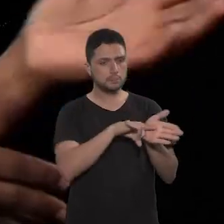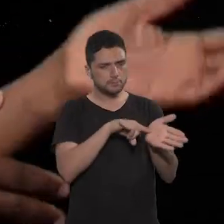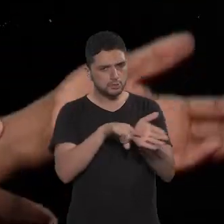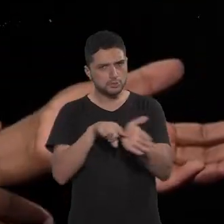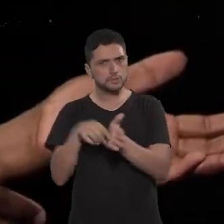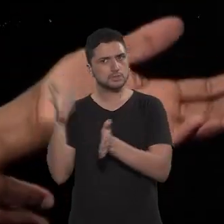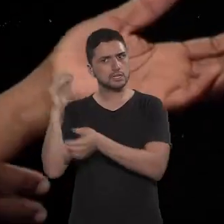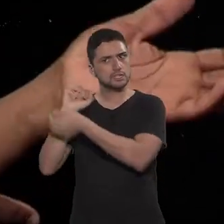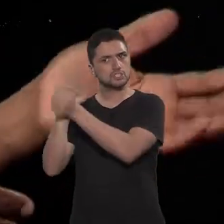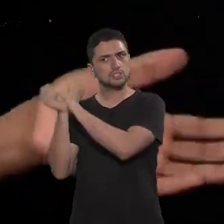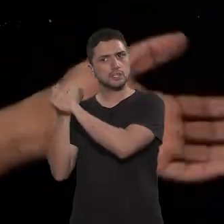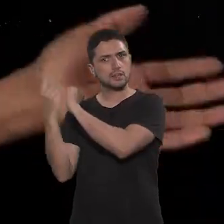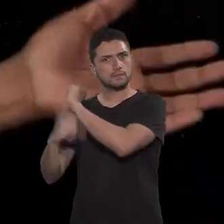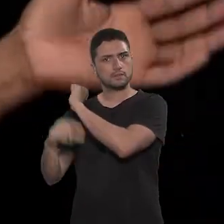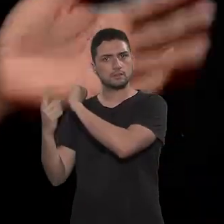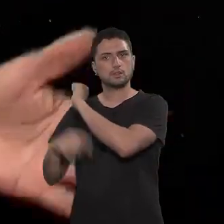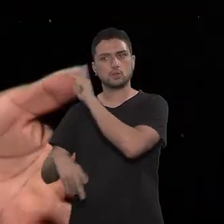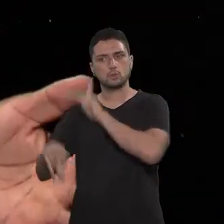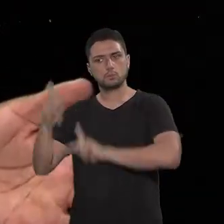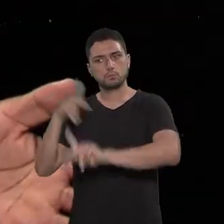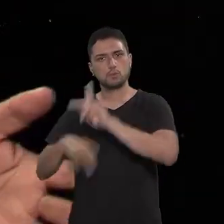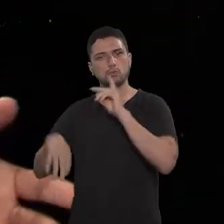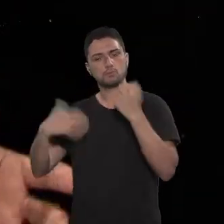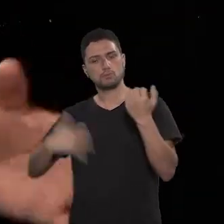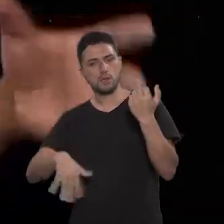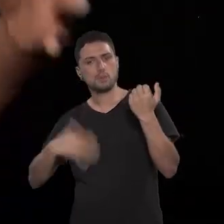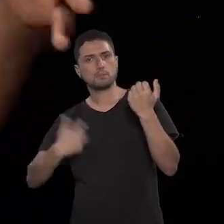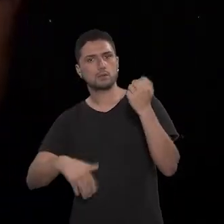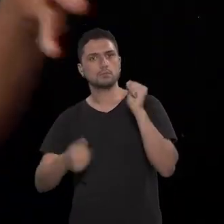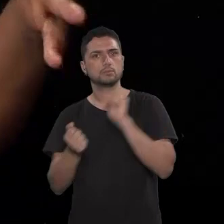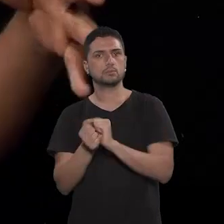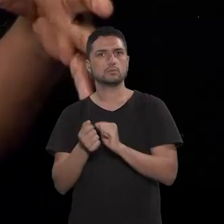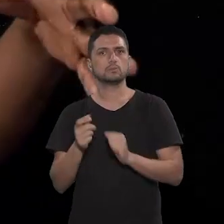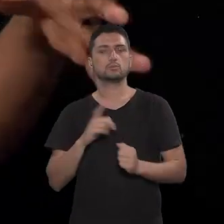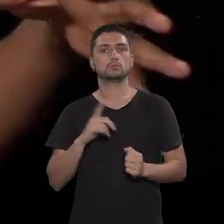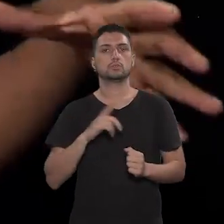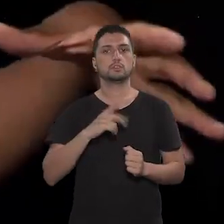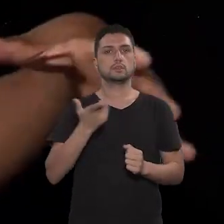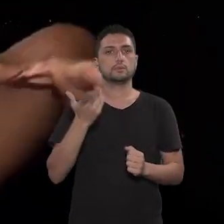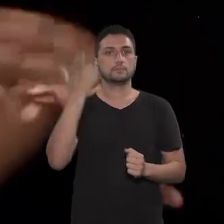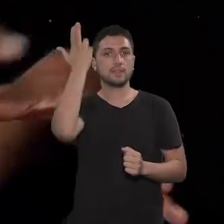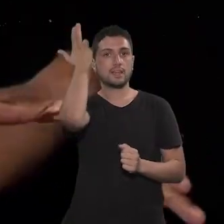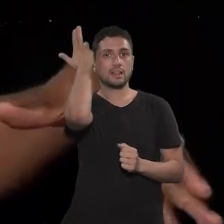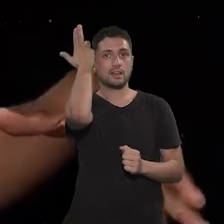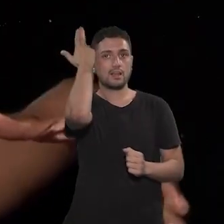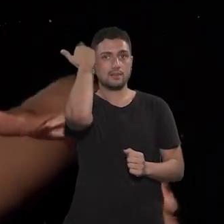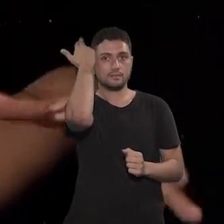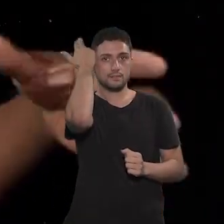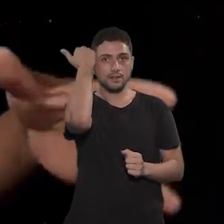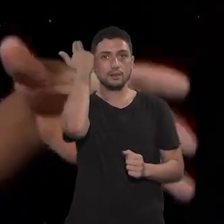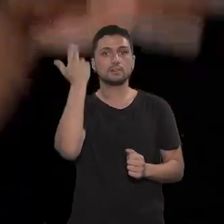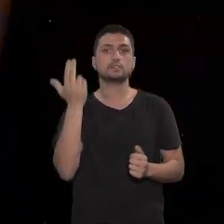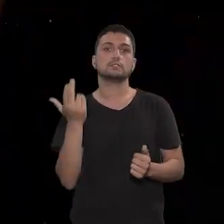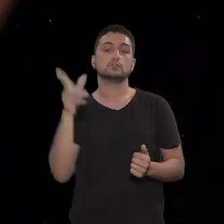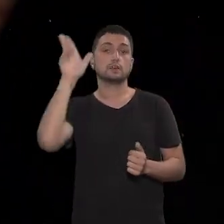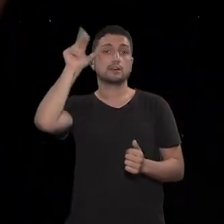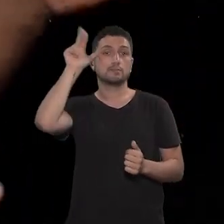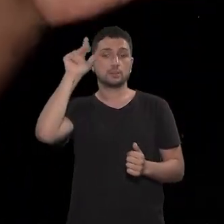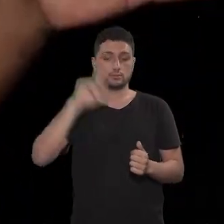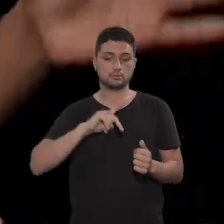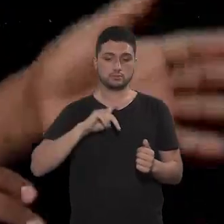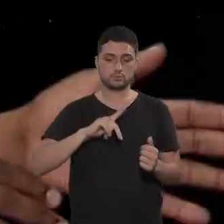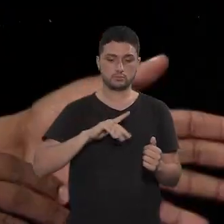isso tem pesquisas da época da escravidão ainda, feito era encorado com couro de cavalo, né, isso na